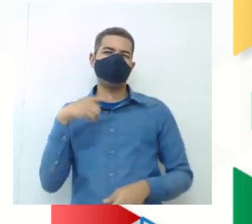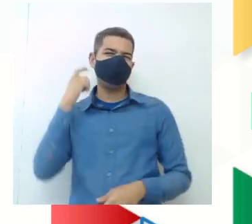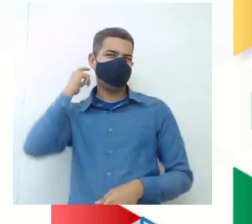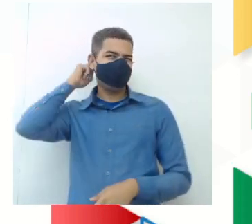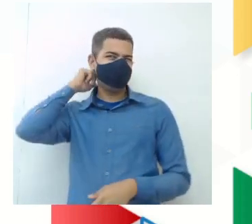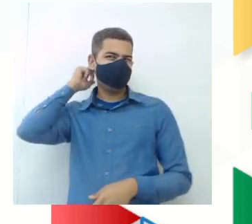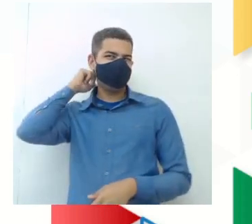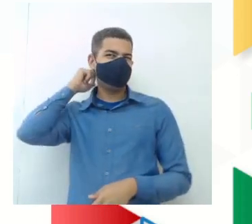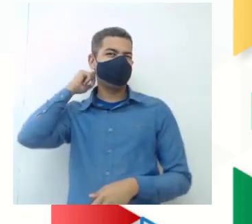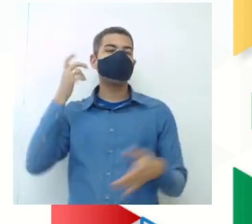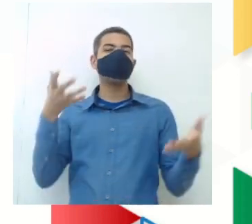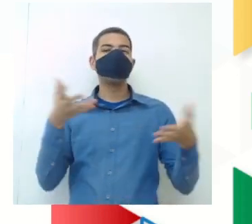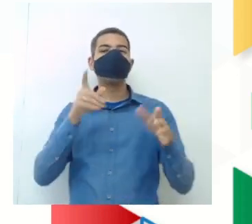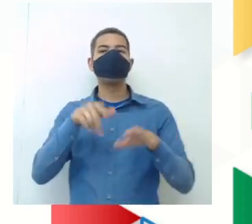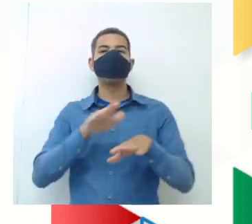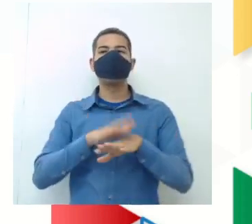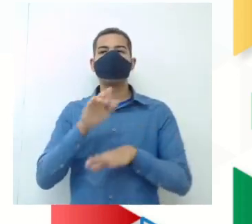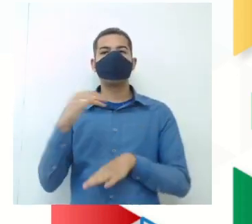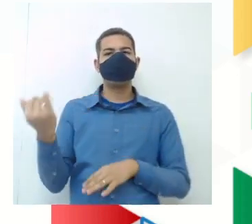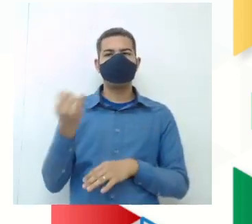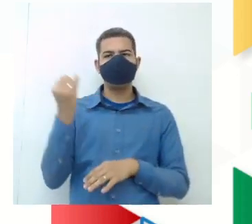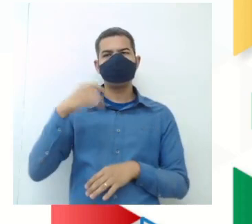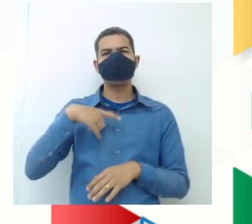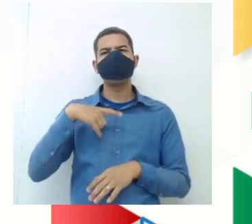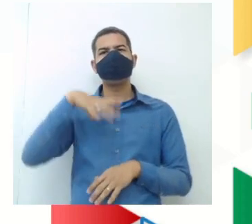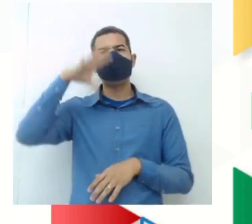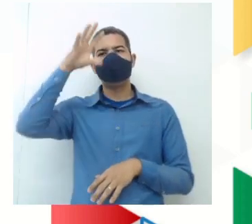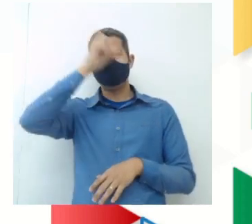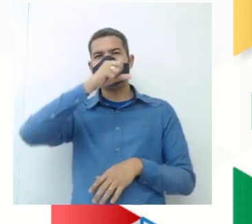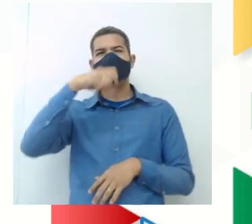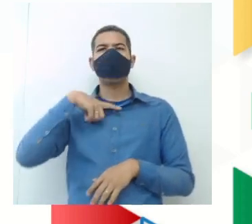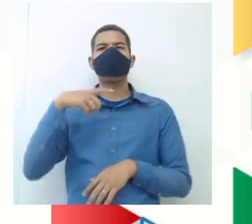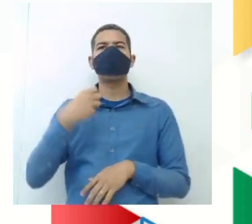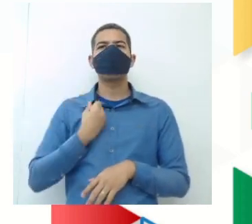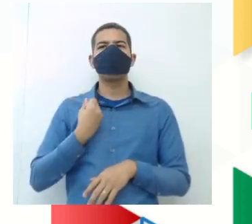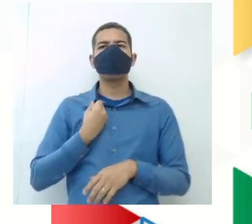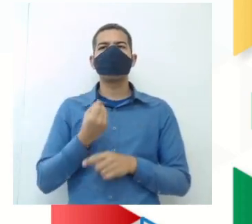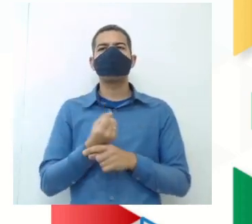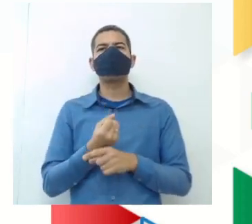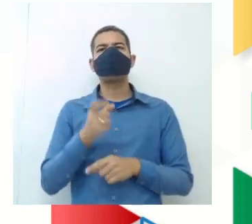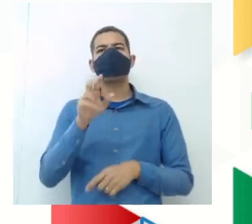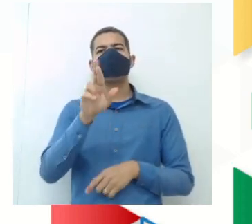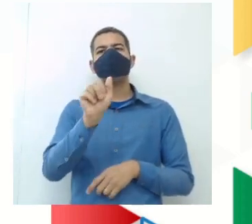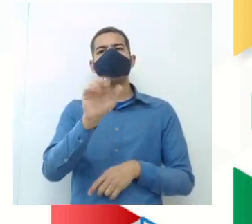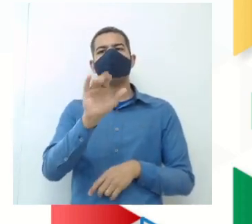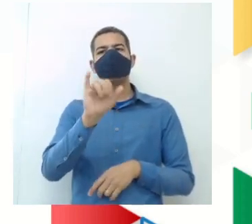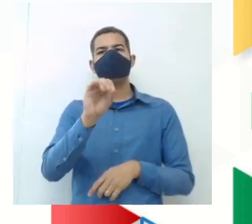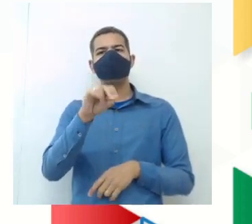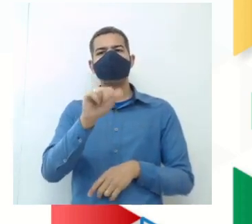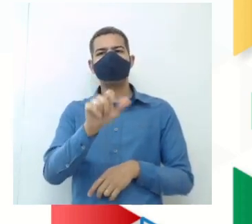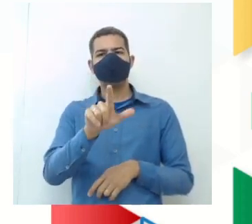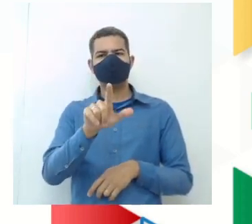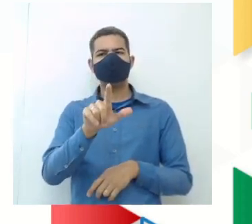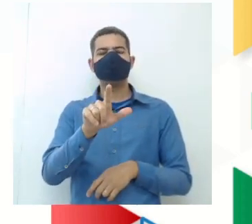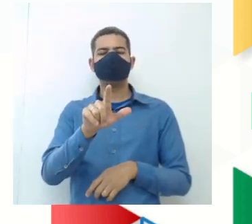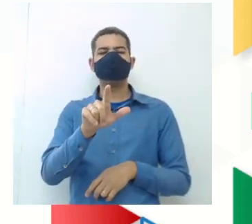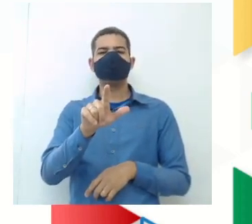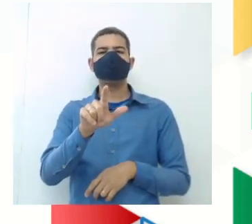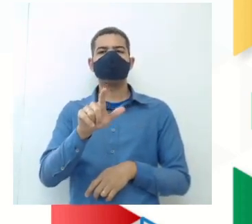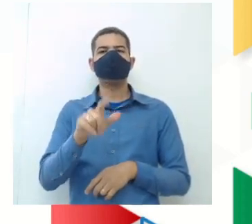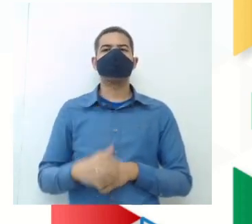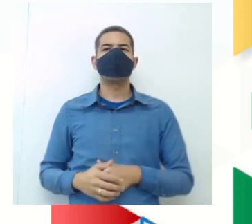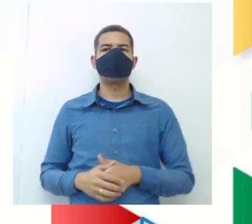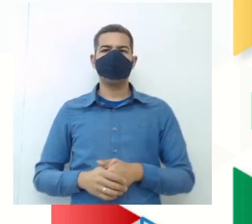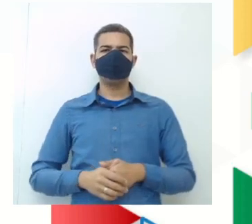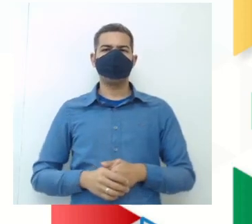claro, agora e o mais importante, a gente vai aprender sobre o número racional, tá? Dá um salto aí no número inteiro para o